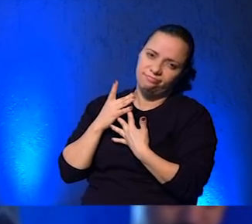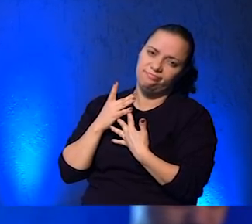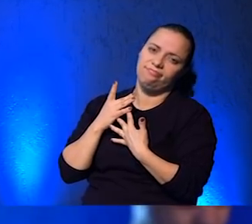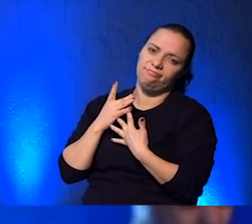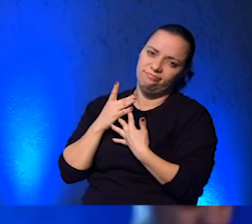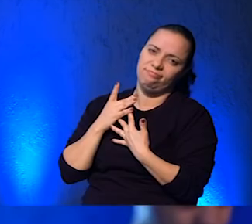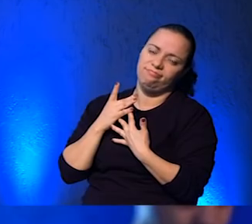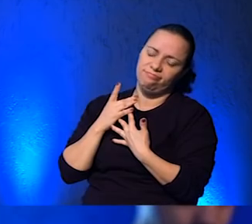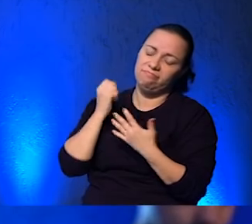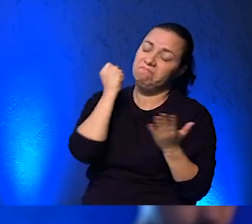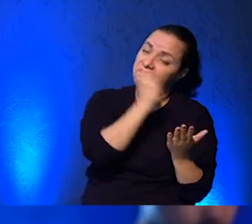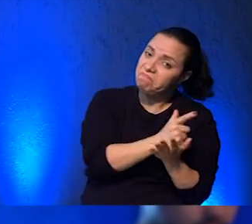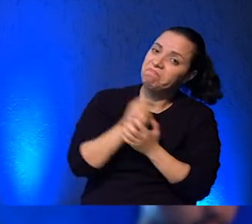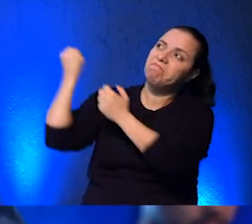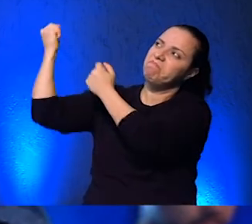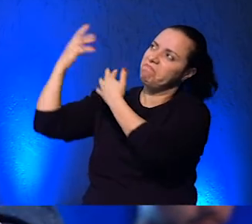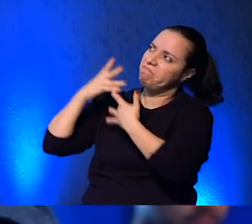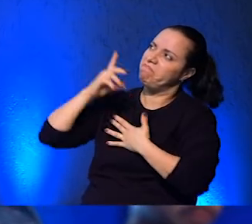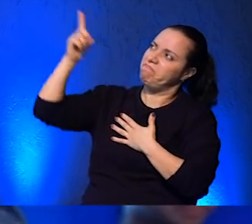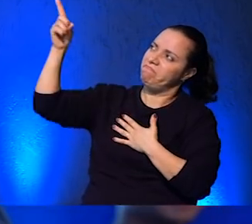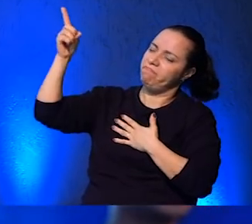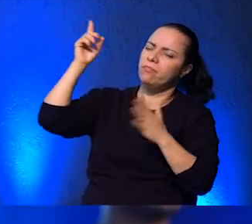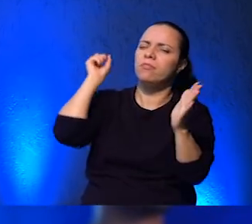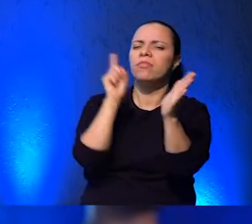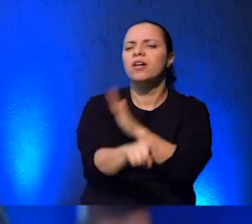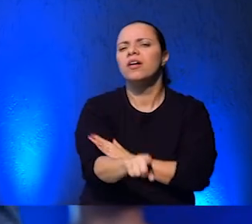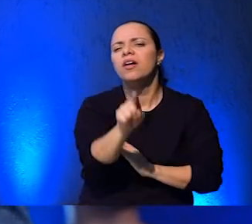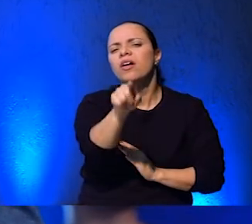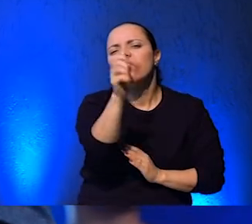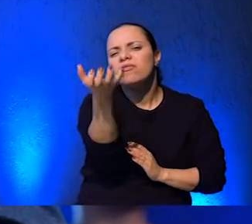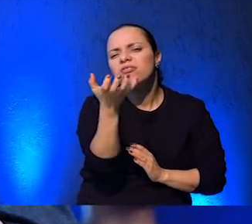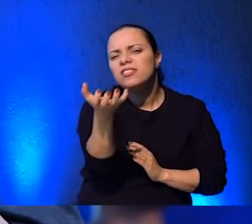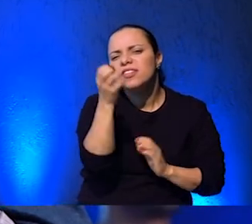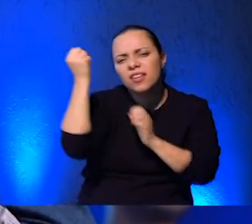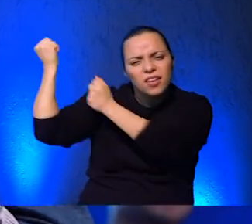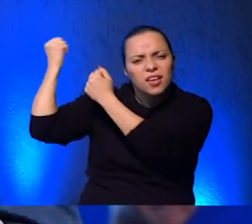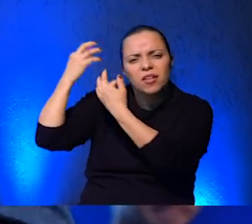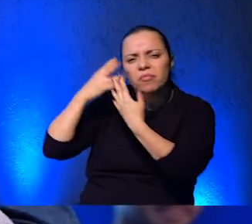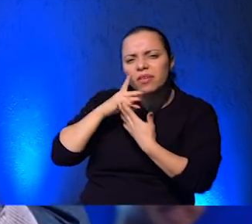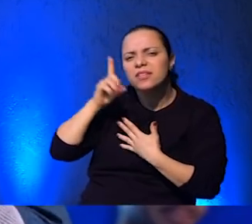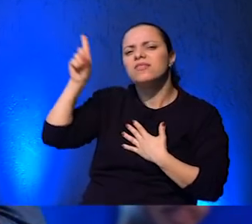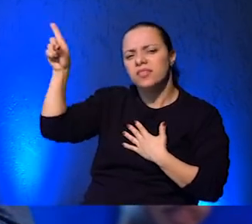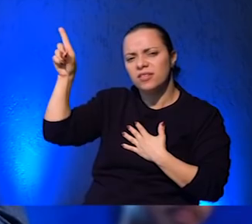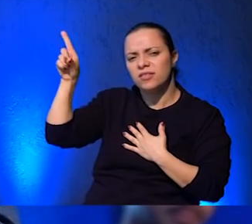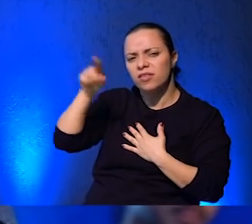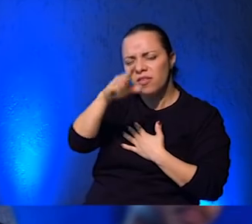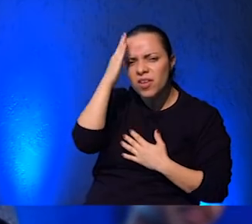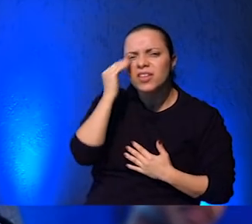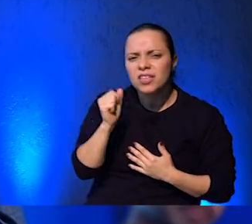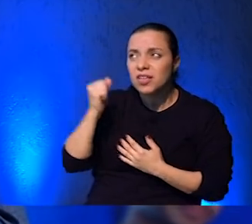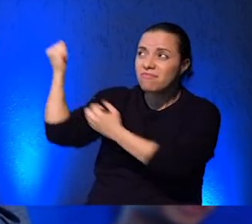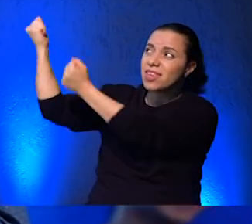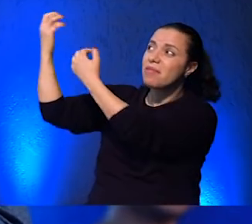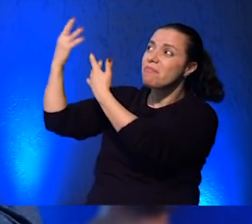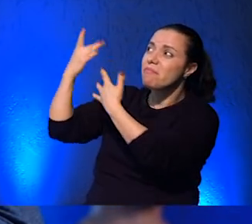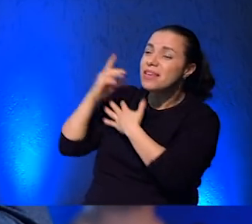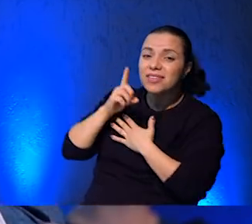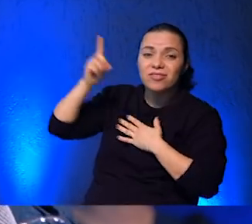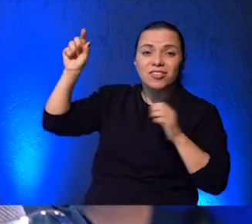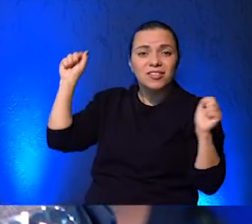você quer a benção e você sabe que a benção de deus é que faz tudo a bíblia diz a benção do senhor